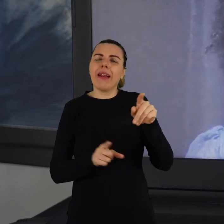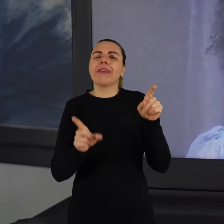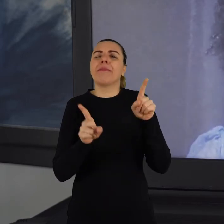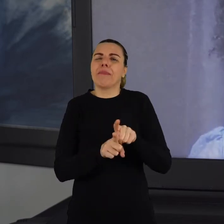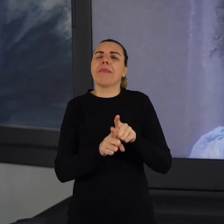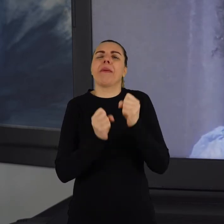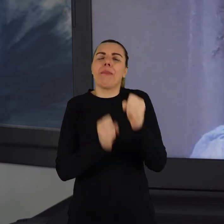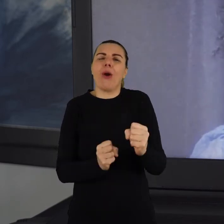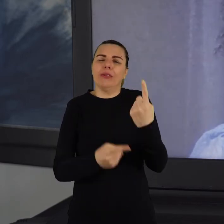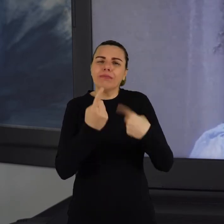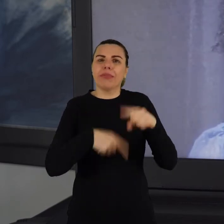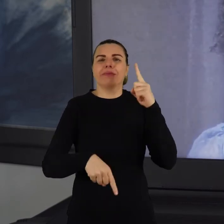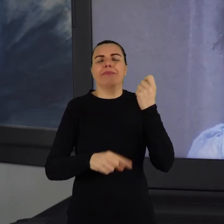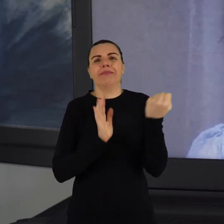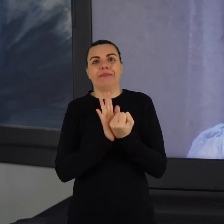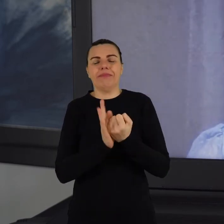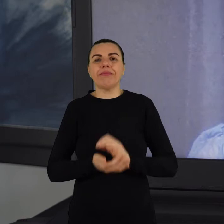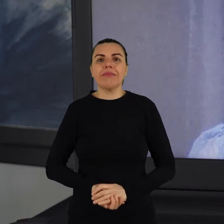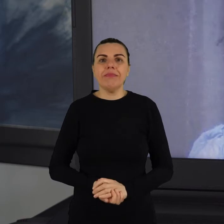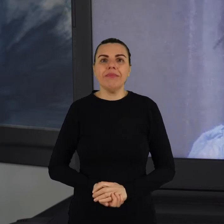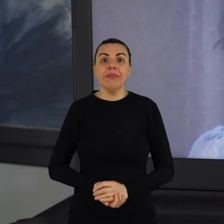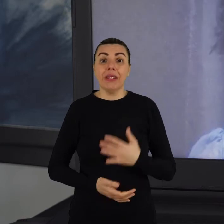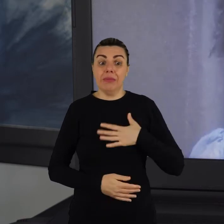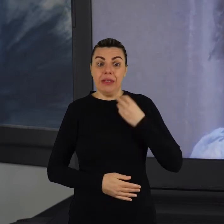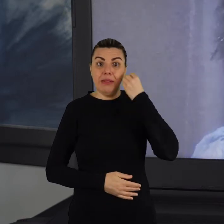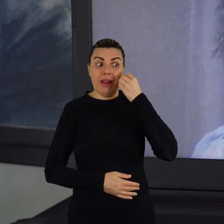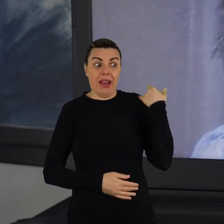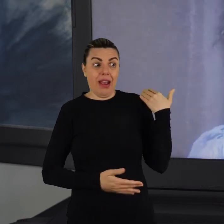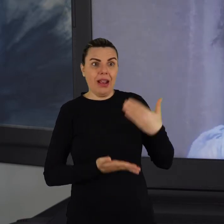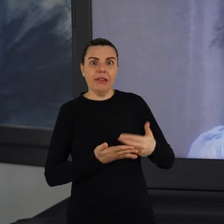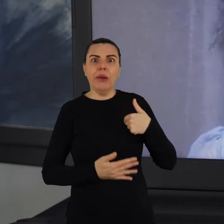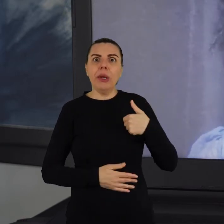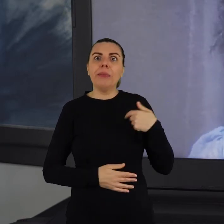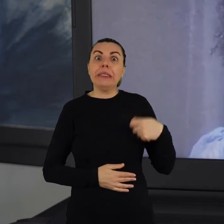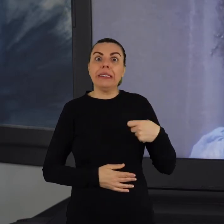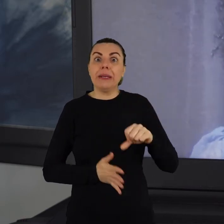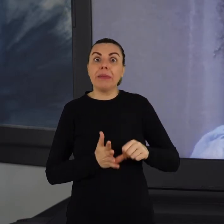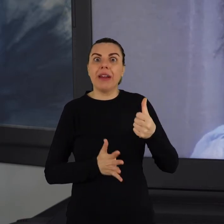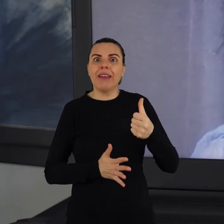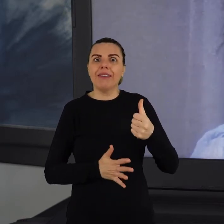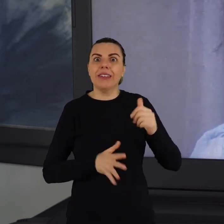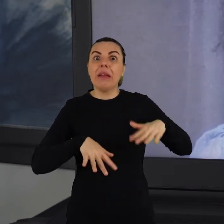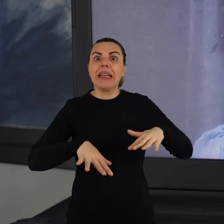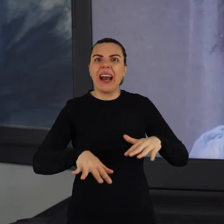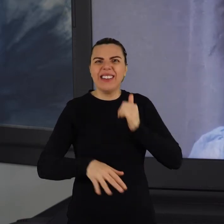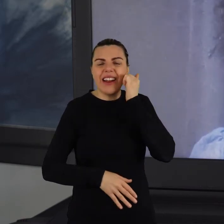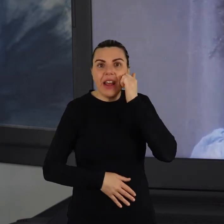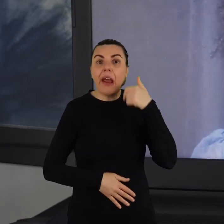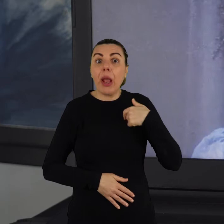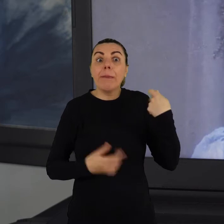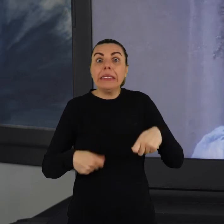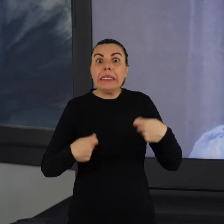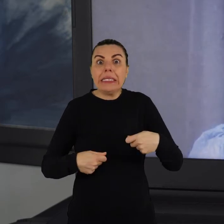também. O que eu passei fez com que, pela primeira vez na minha vida de militância, eu tivesse que pôr na